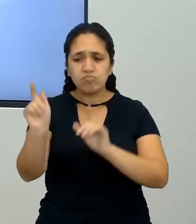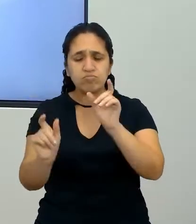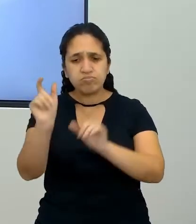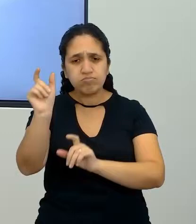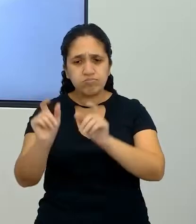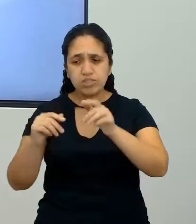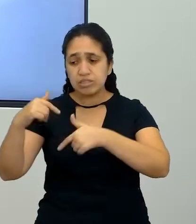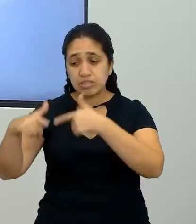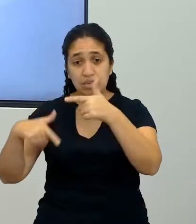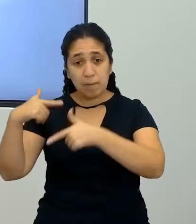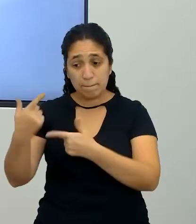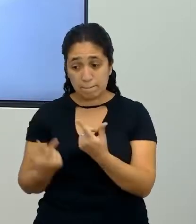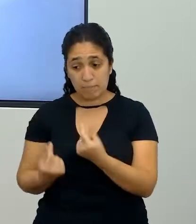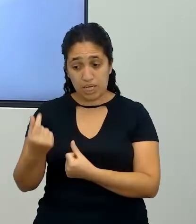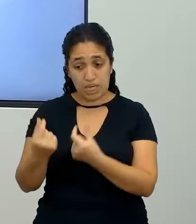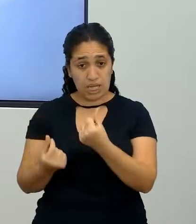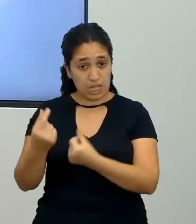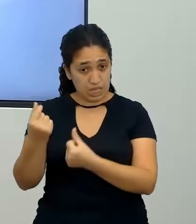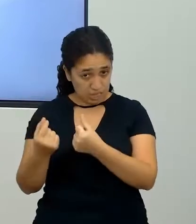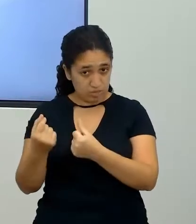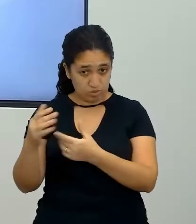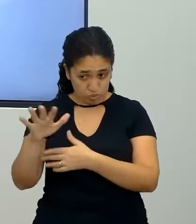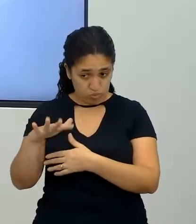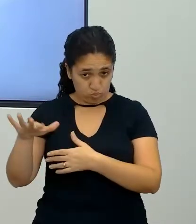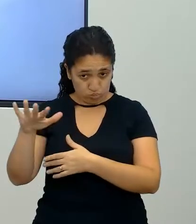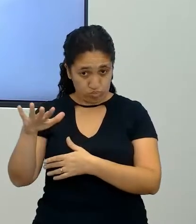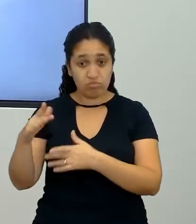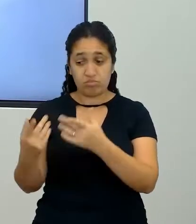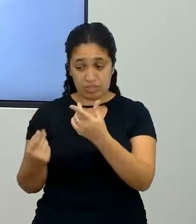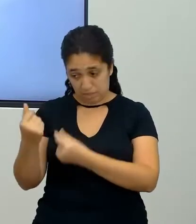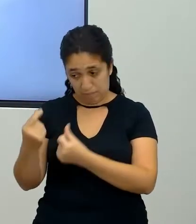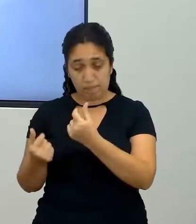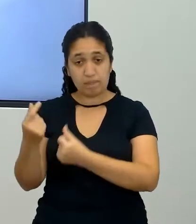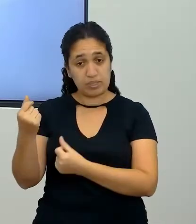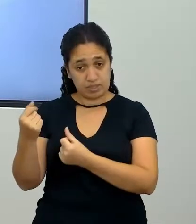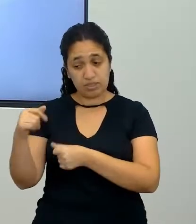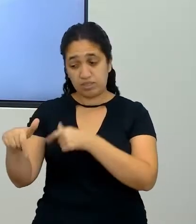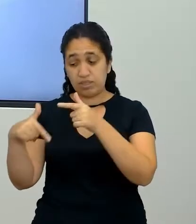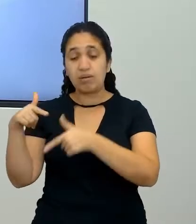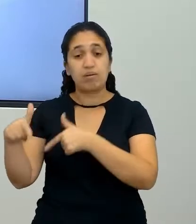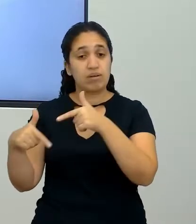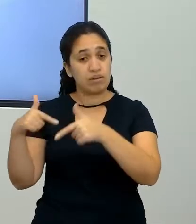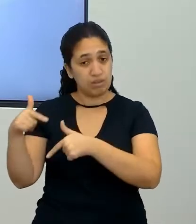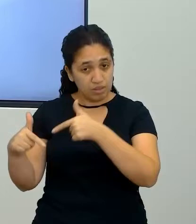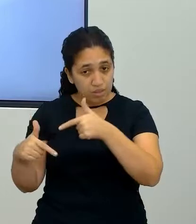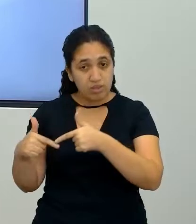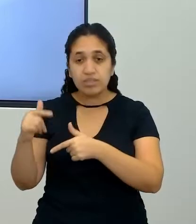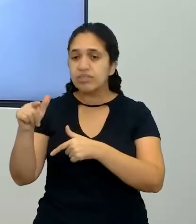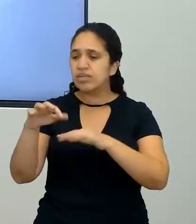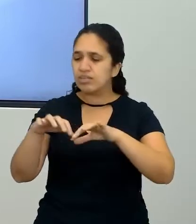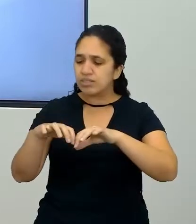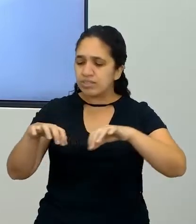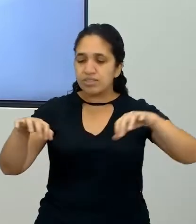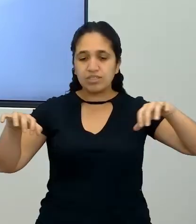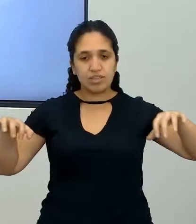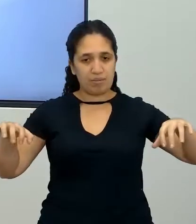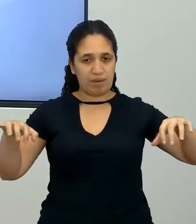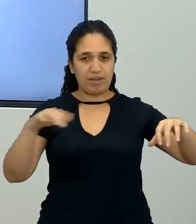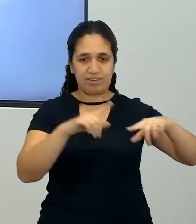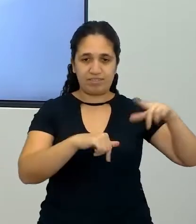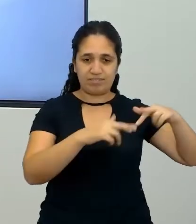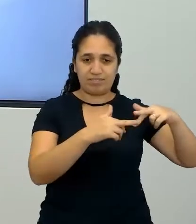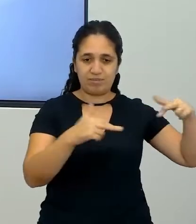mundo capitalista, né, não só no mundo capitalista, mas também no mundo capitalista, eles são separados do produto do